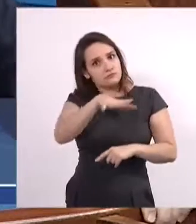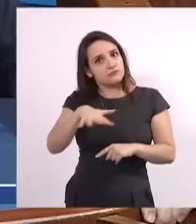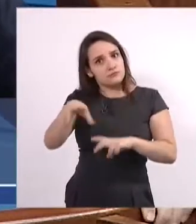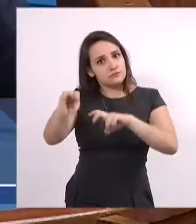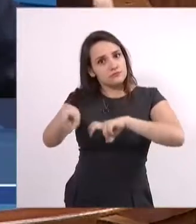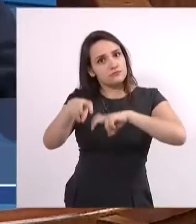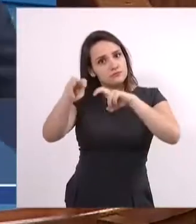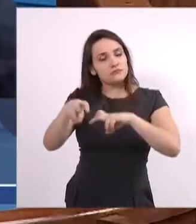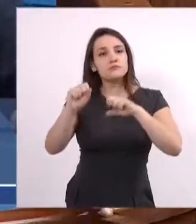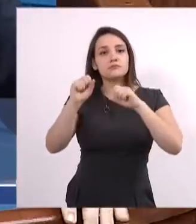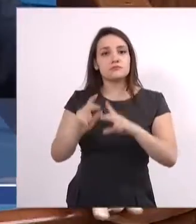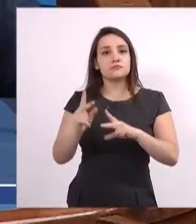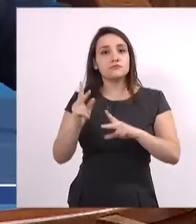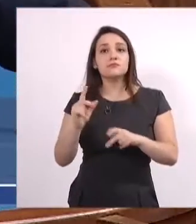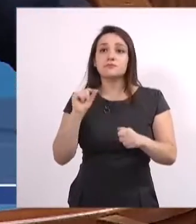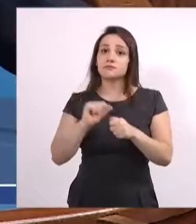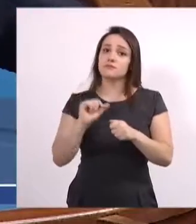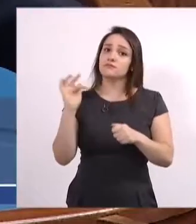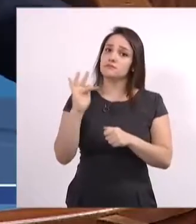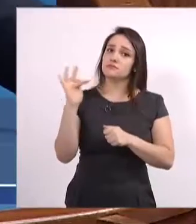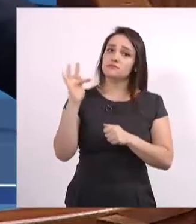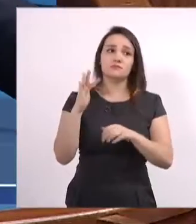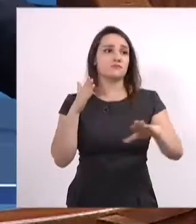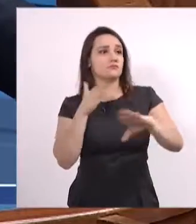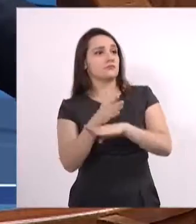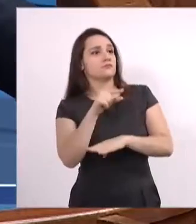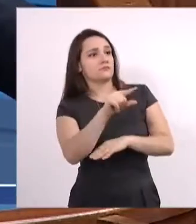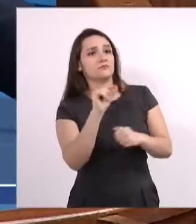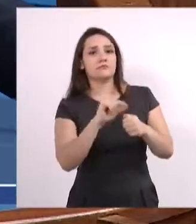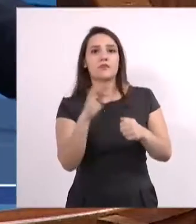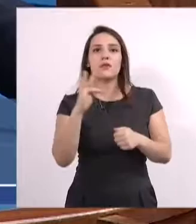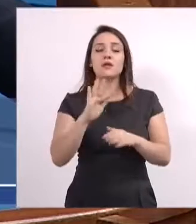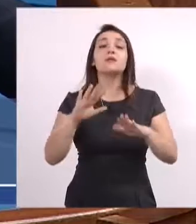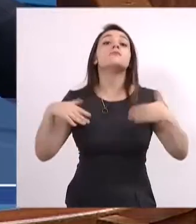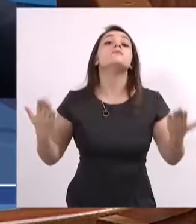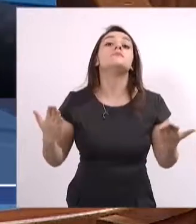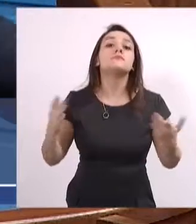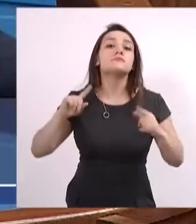na cidade. Ele faz uma faculdade, e aí?